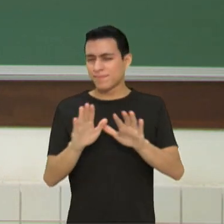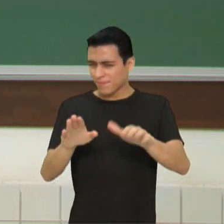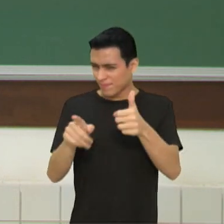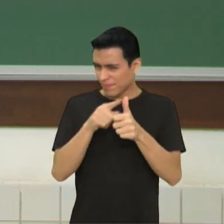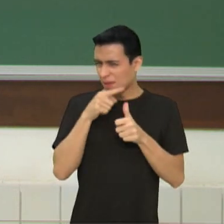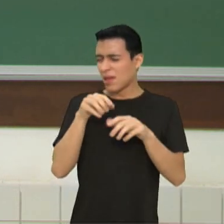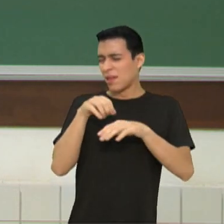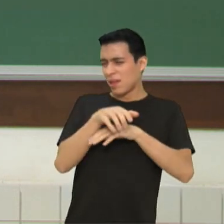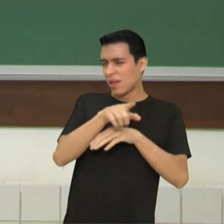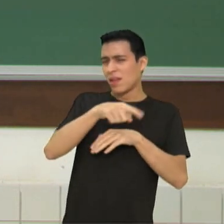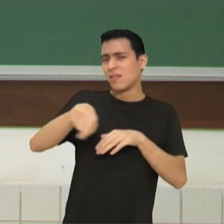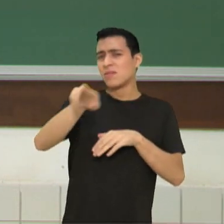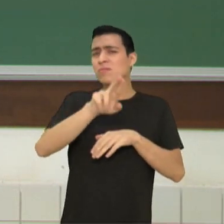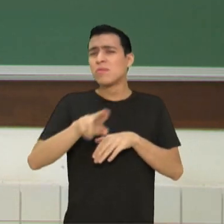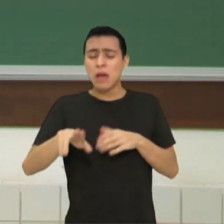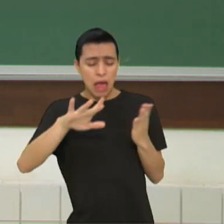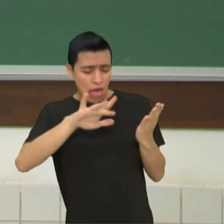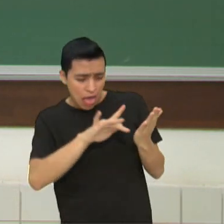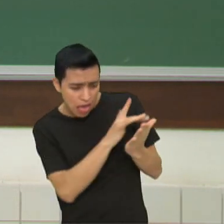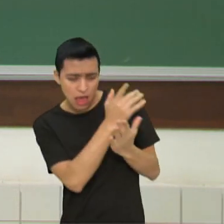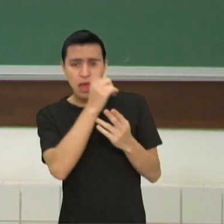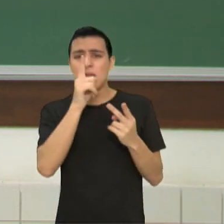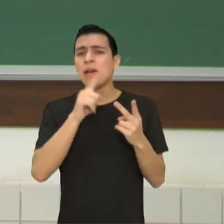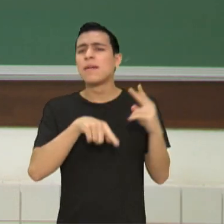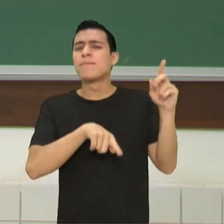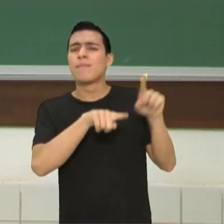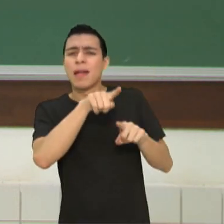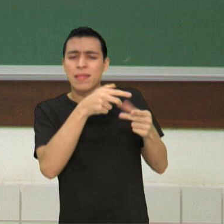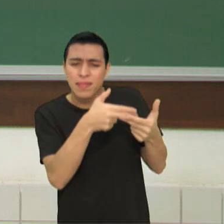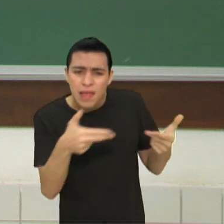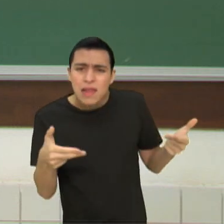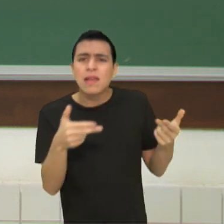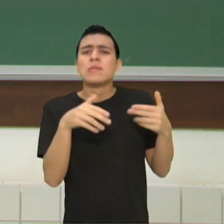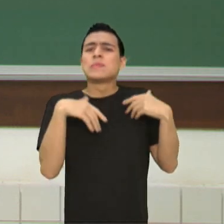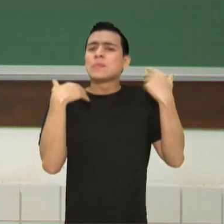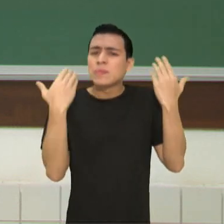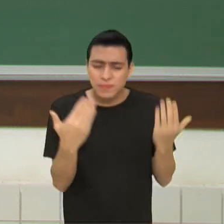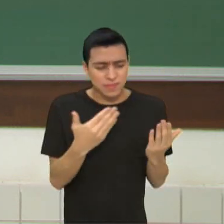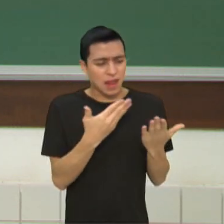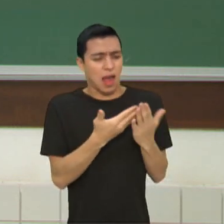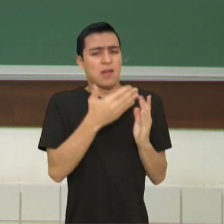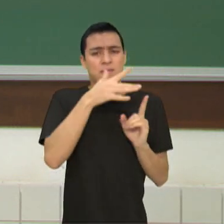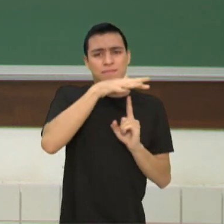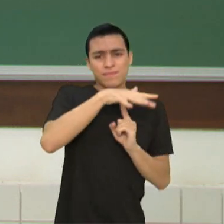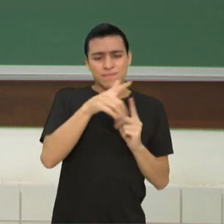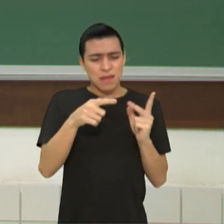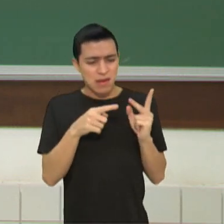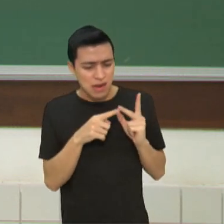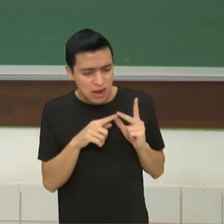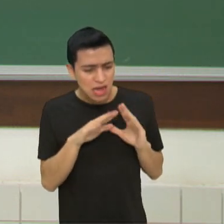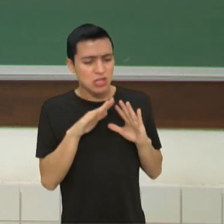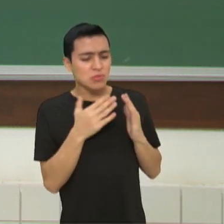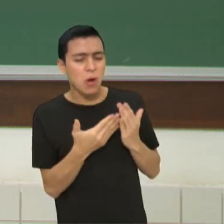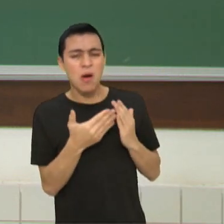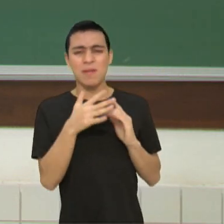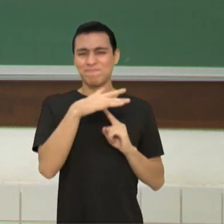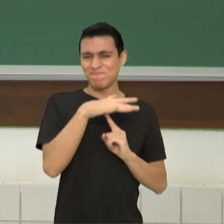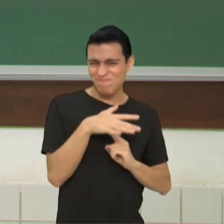os materiais disponíveis, não desperdicem a oportunidade. Aula Paraná, Escola